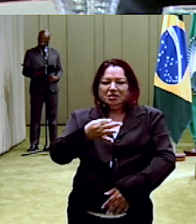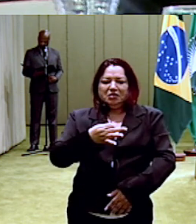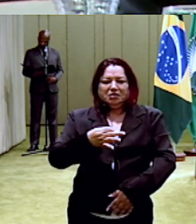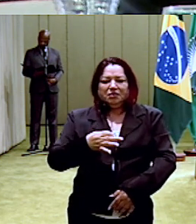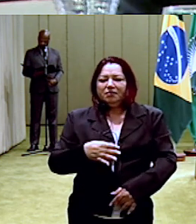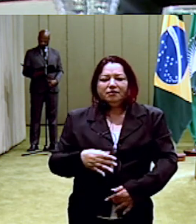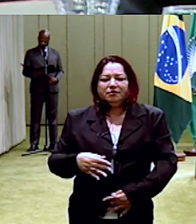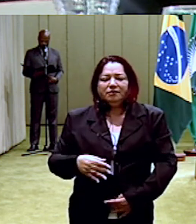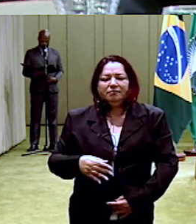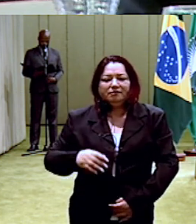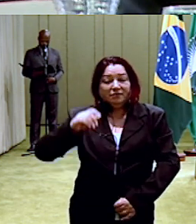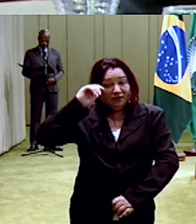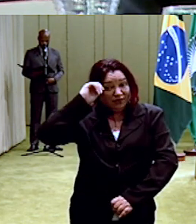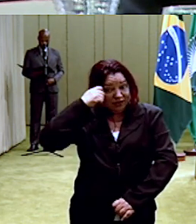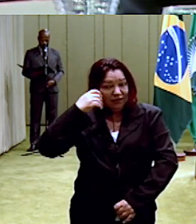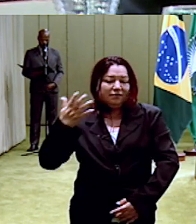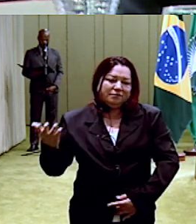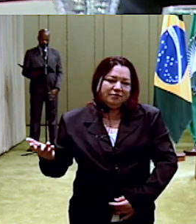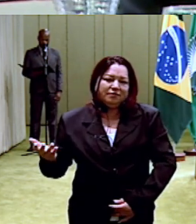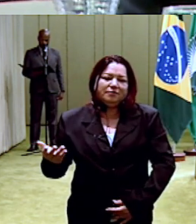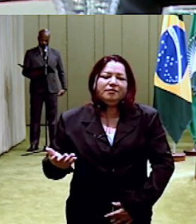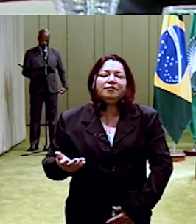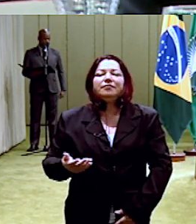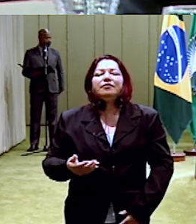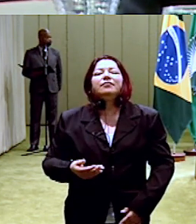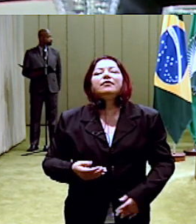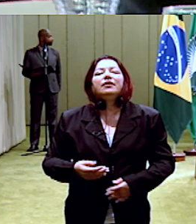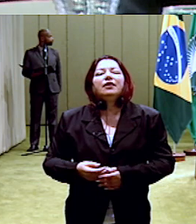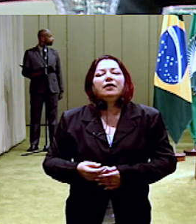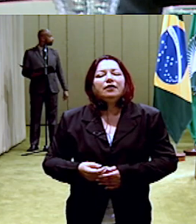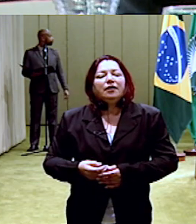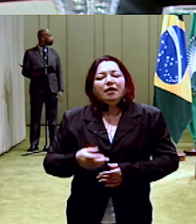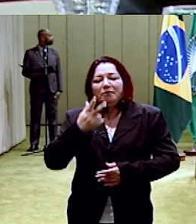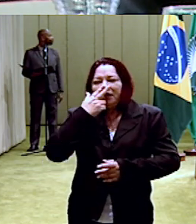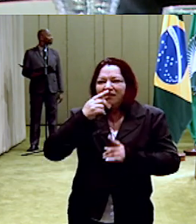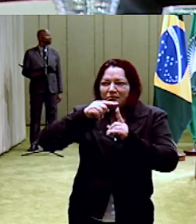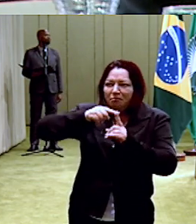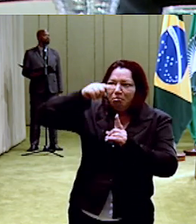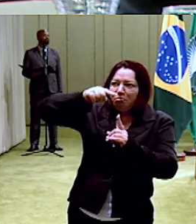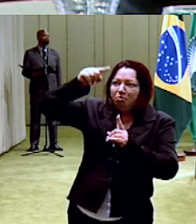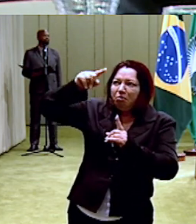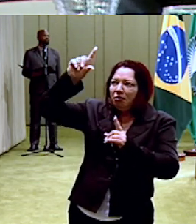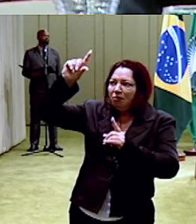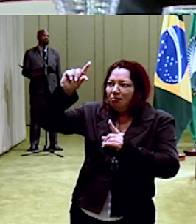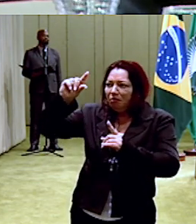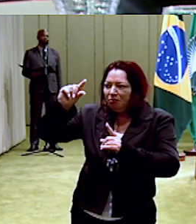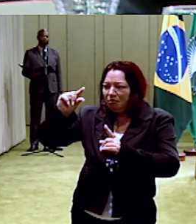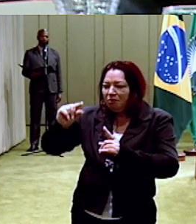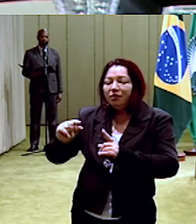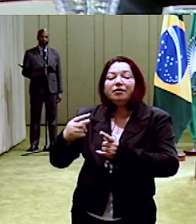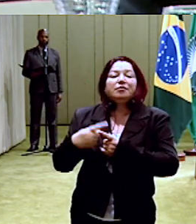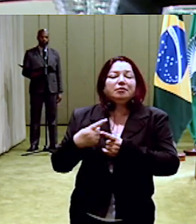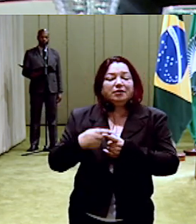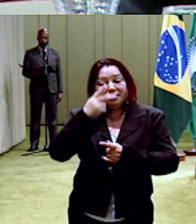como pardos. Então isso faz com que às vezes inclusive esse número seja majorado, quando na verdade ele é muito inferior,